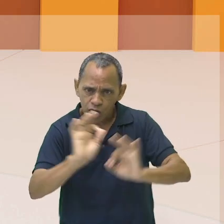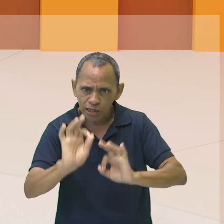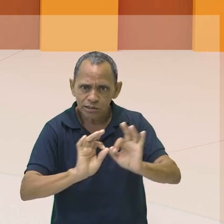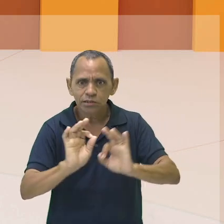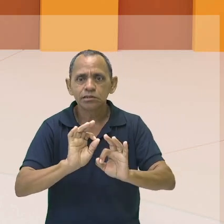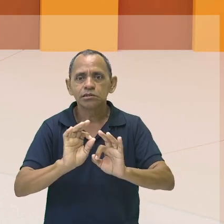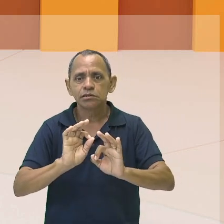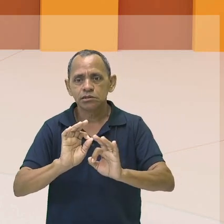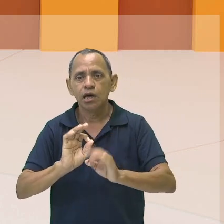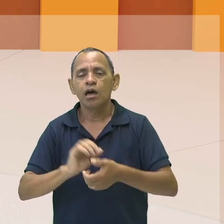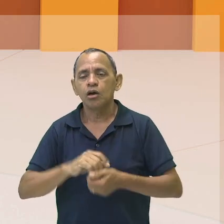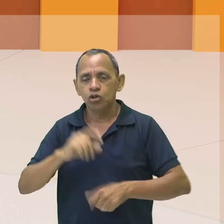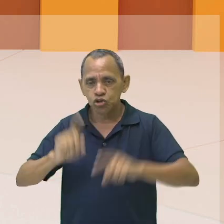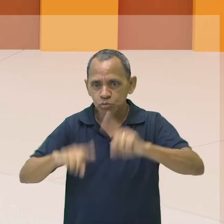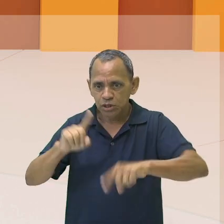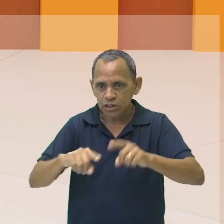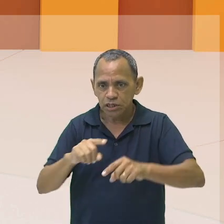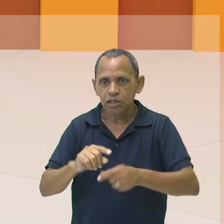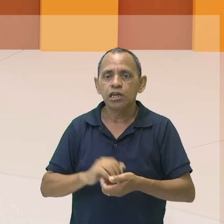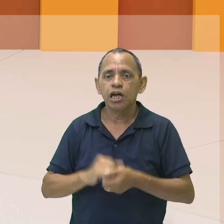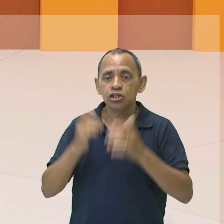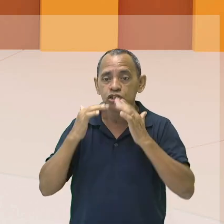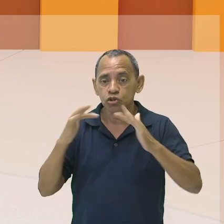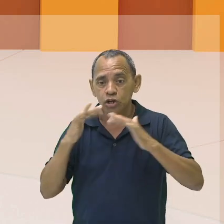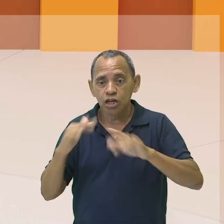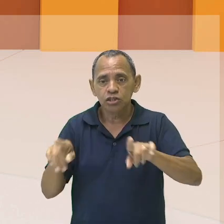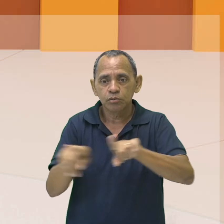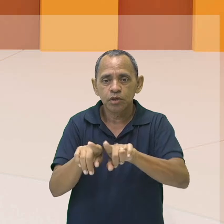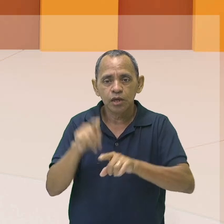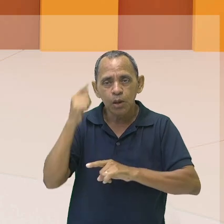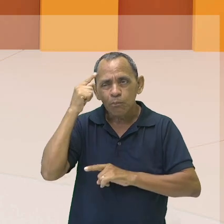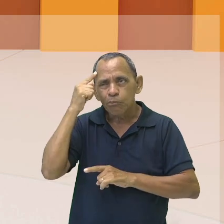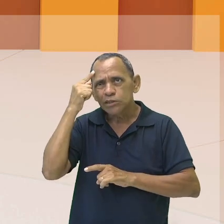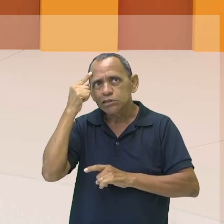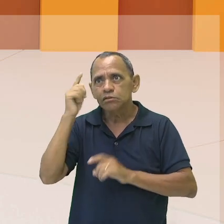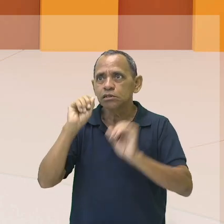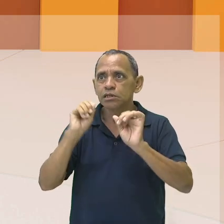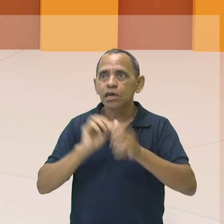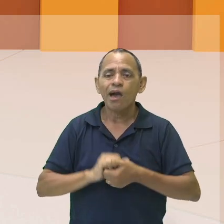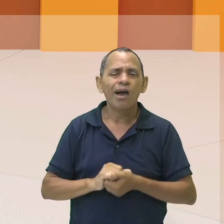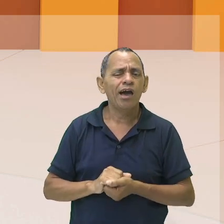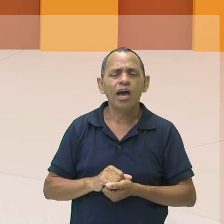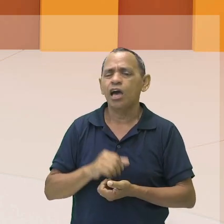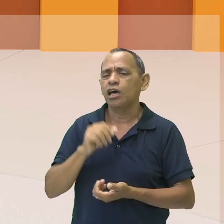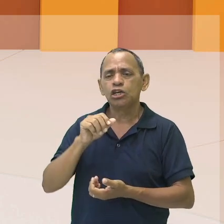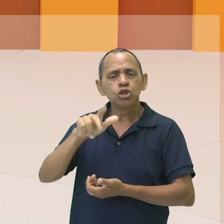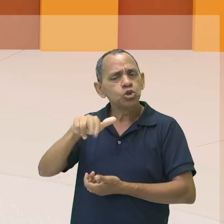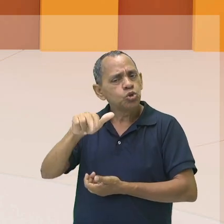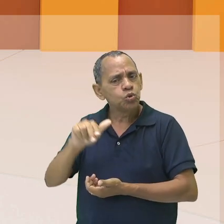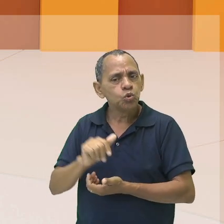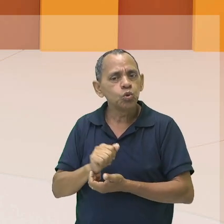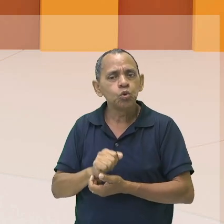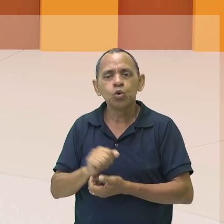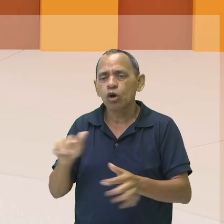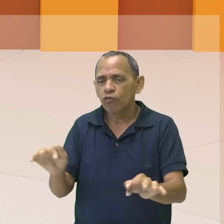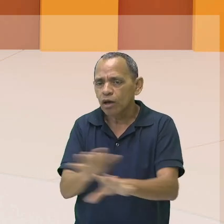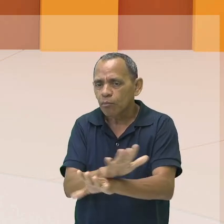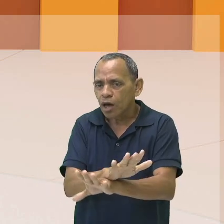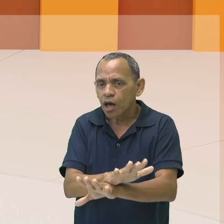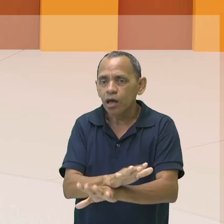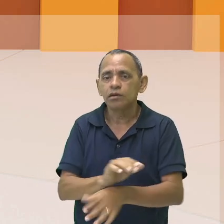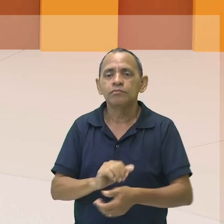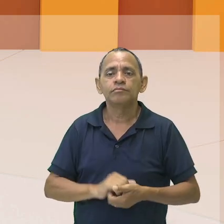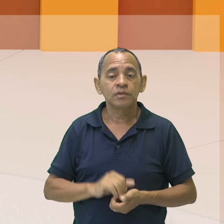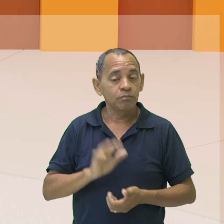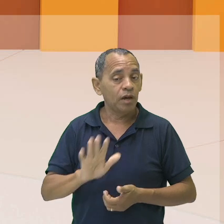nossos recursos sem muita sabedoria, certo? Pensando que eles nunca vão acabar. E olha, se a gente não usar de forma racional, eles